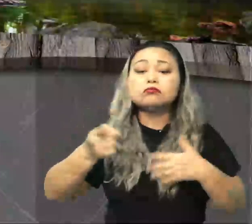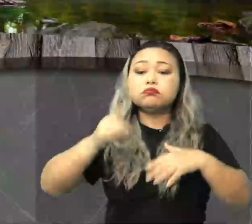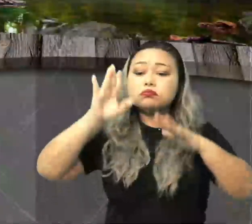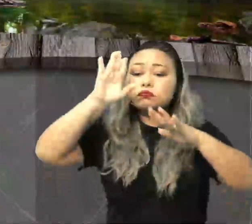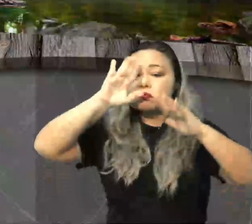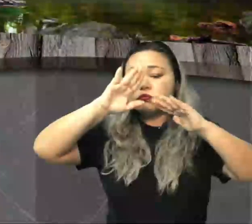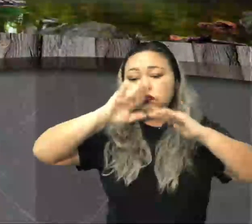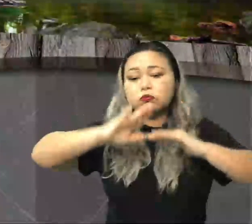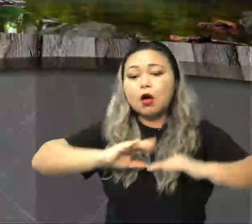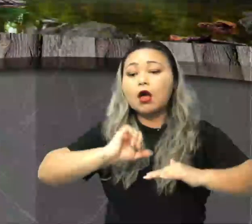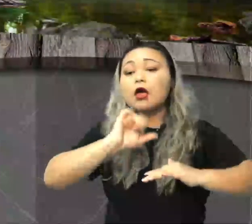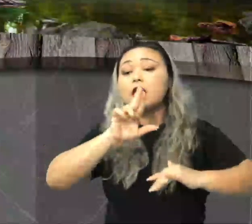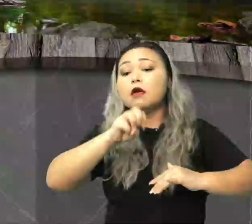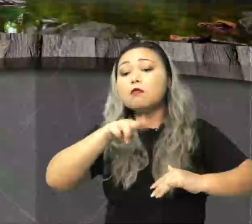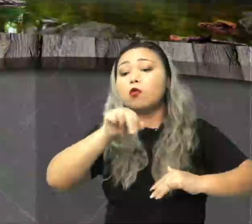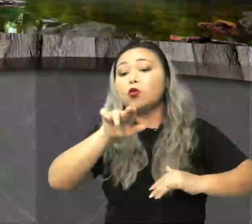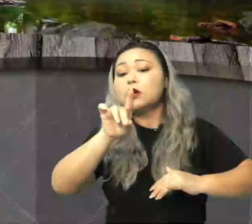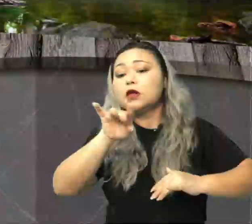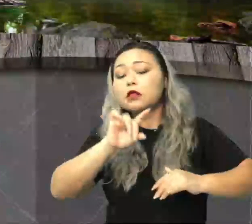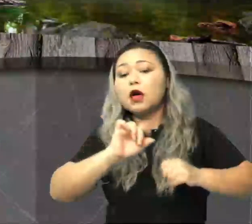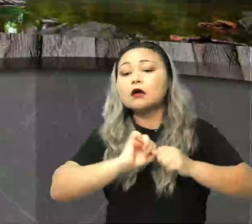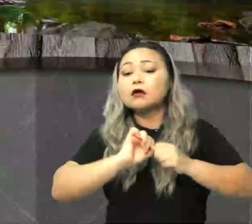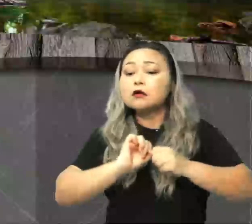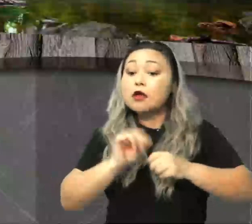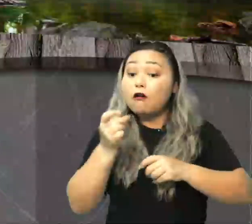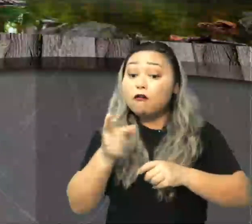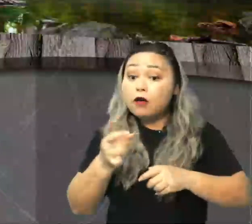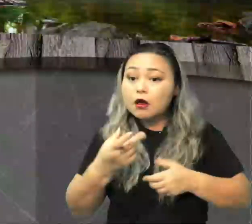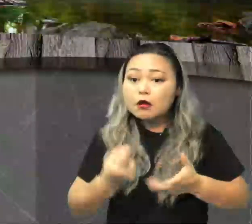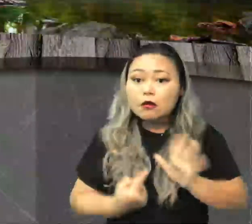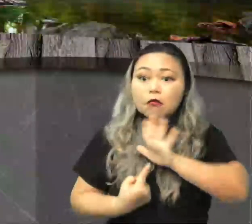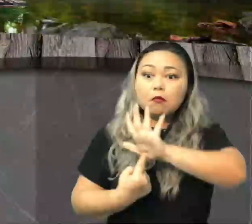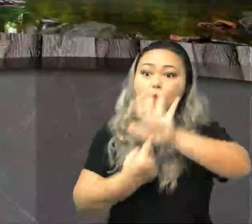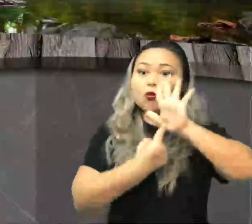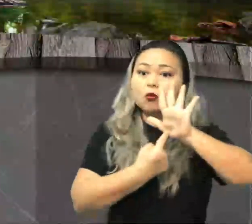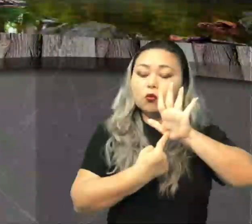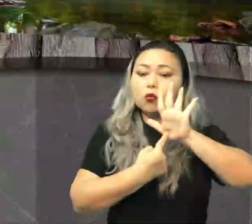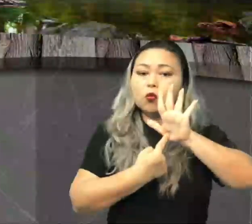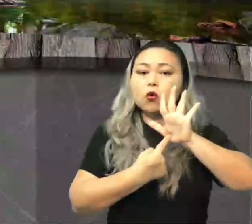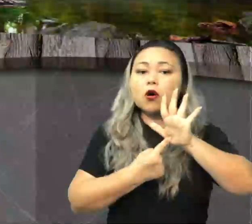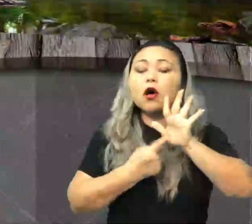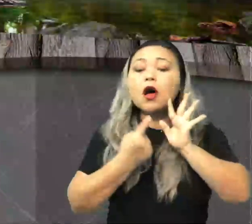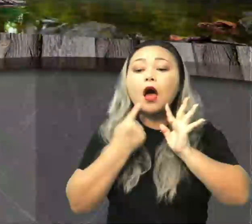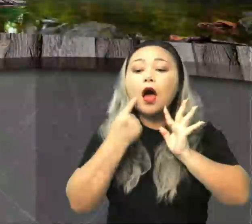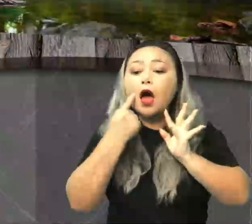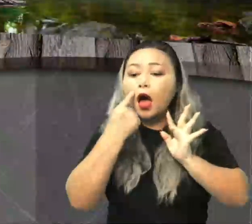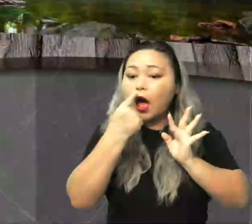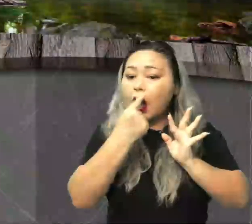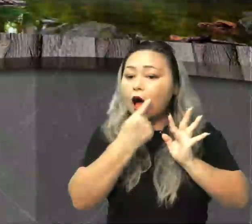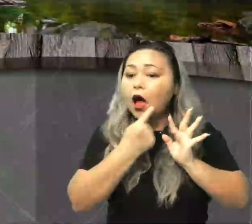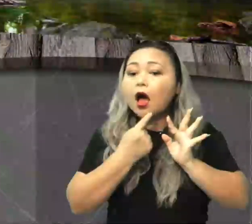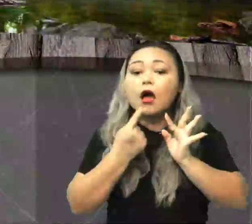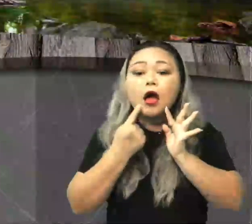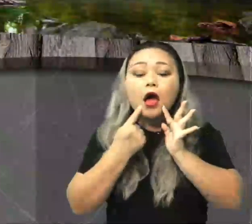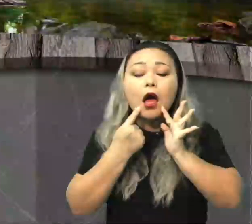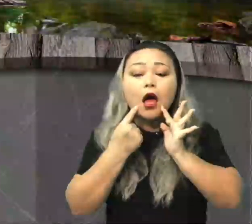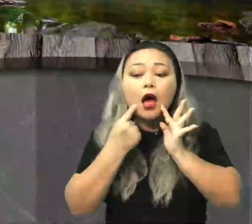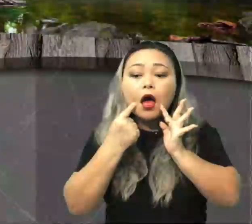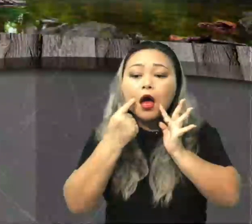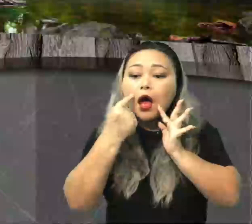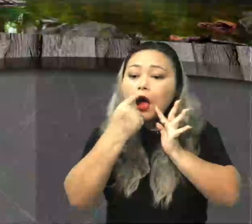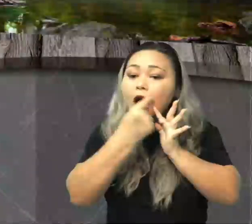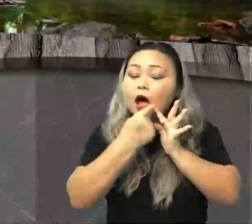dessa imunidade e aí esse vírus se manifesta. E aí vai aparecer umas bolhas na região dos